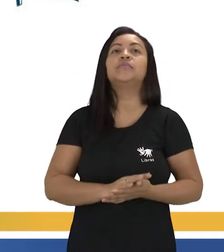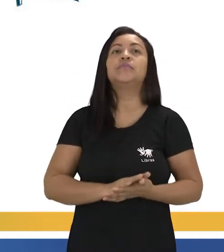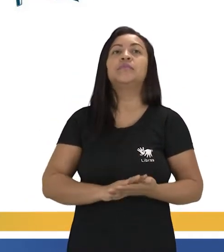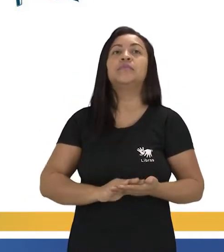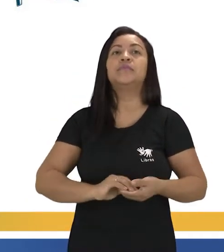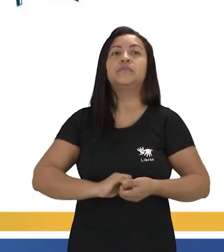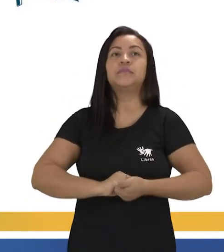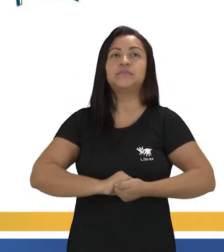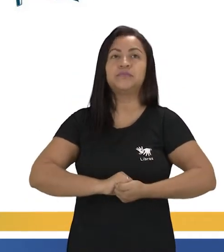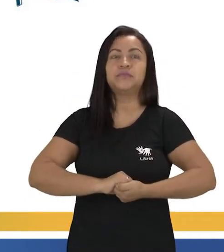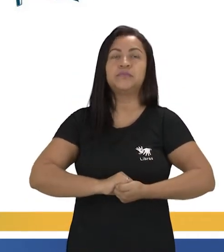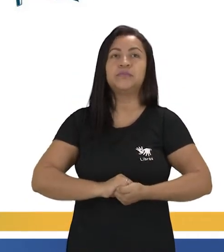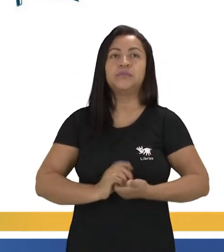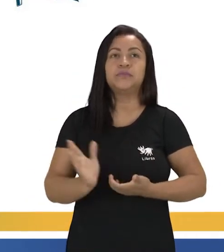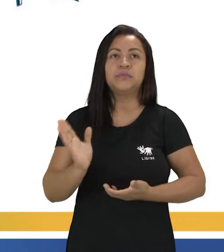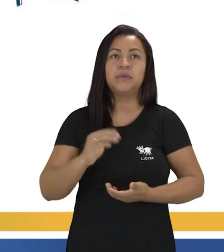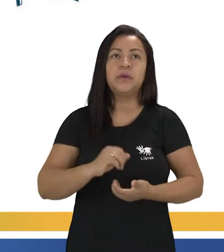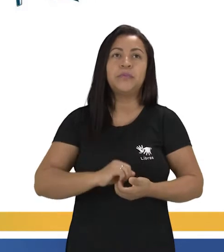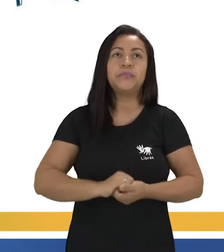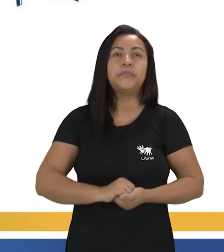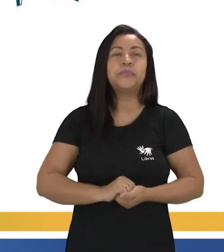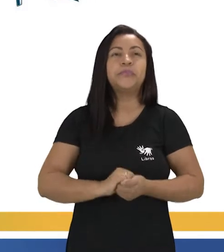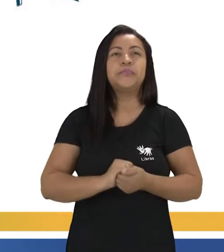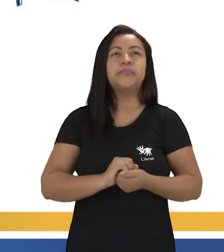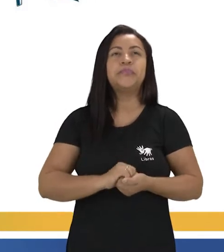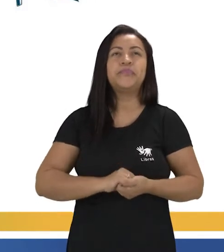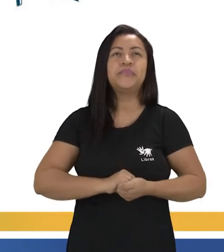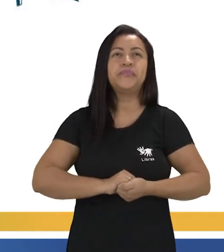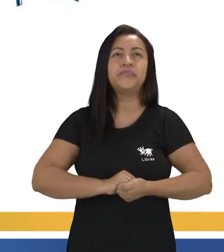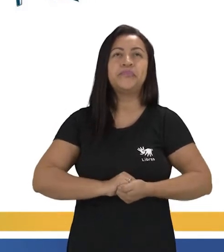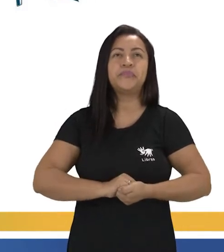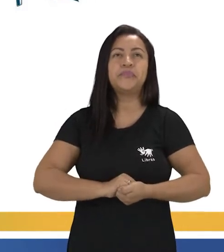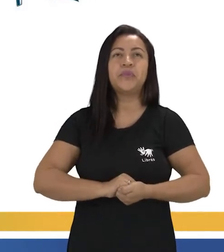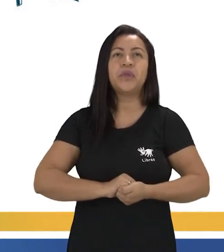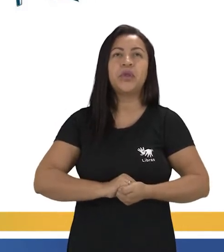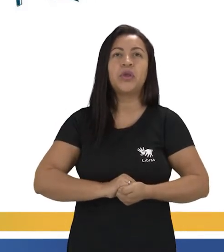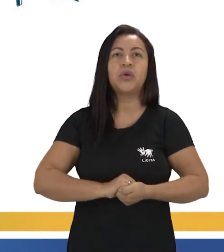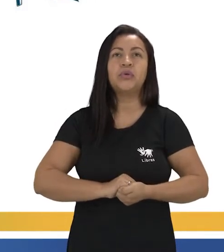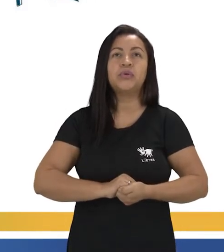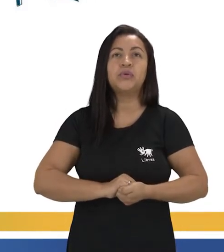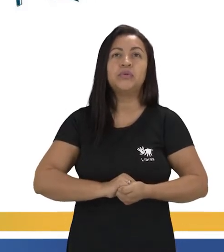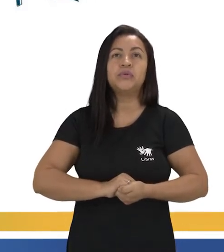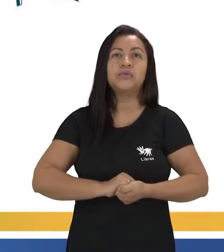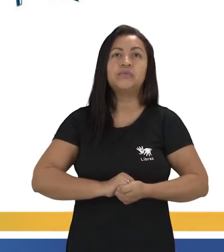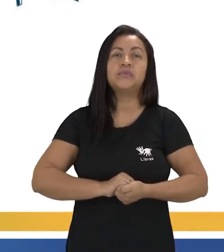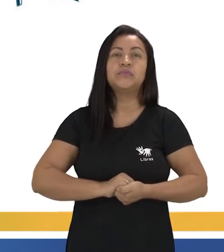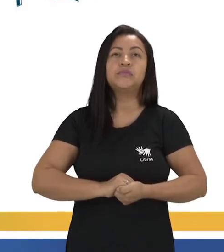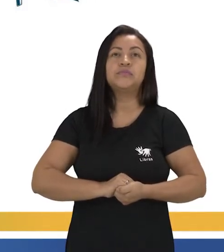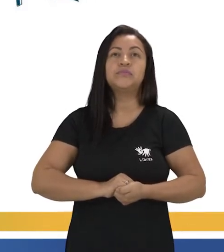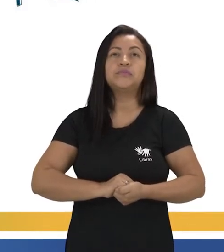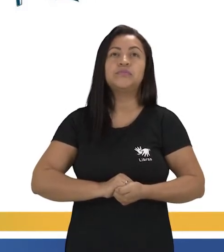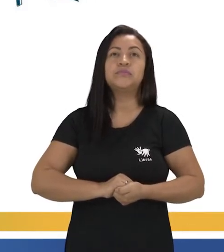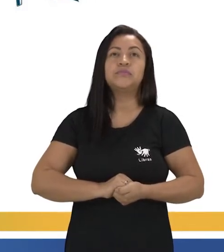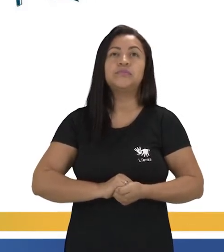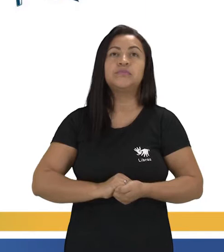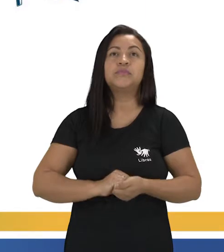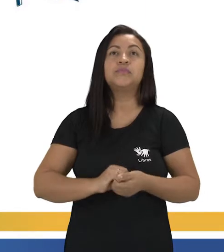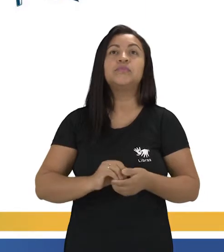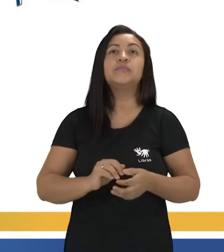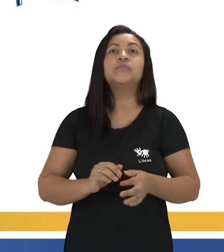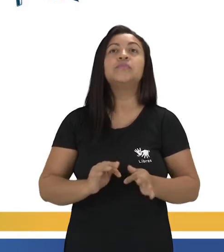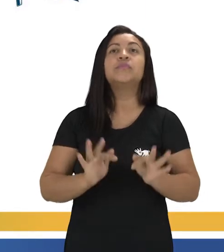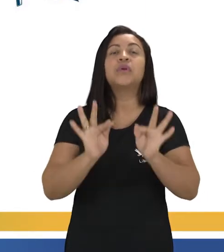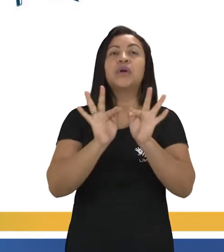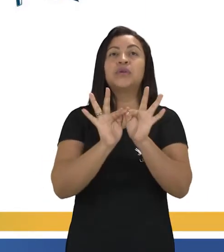exemplos. Então vamos lá. Past Perfect Structure. As expressões afirmativas